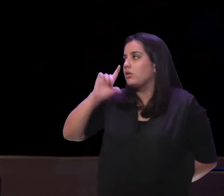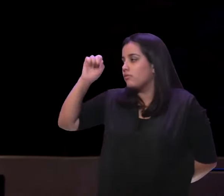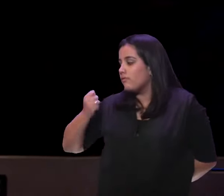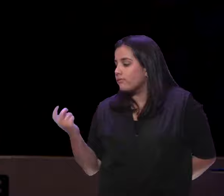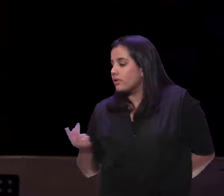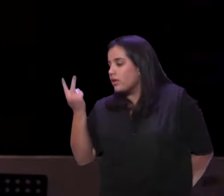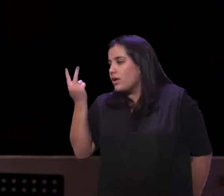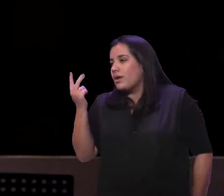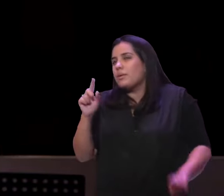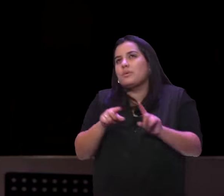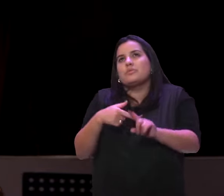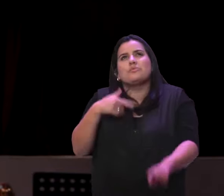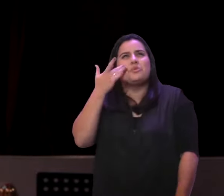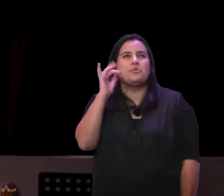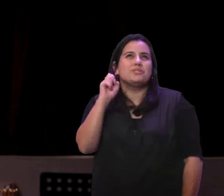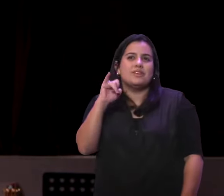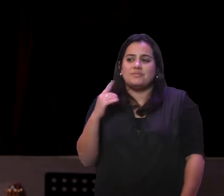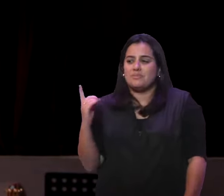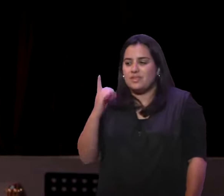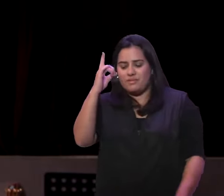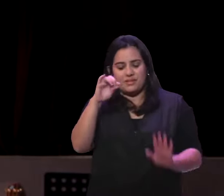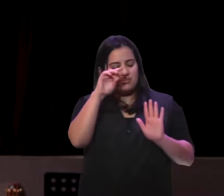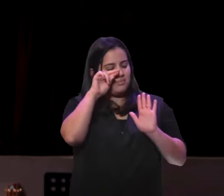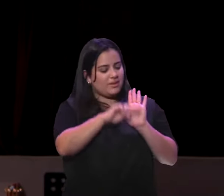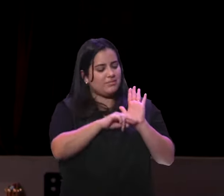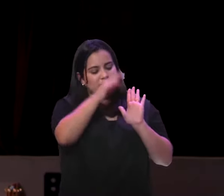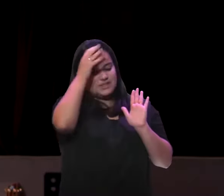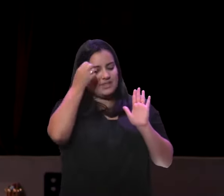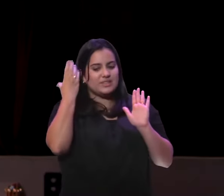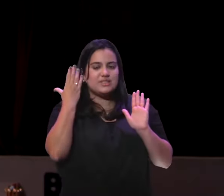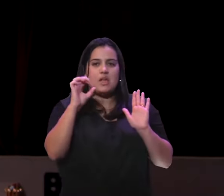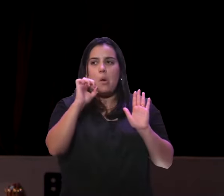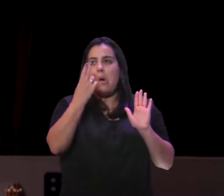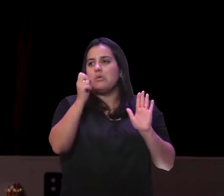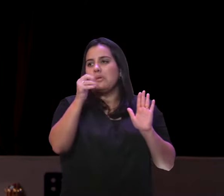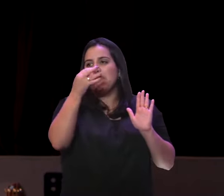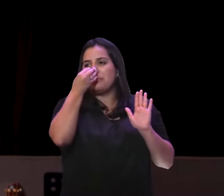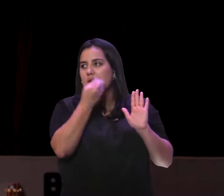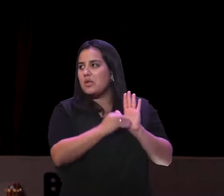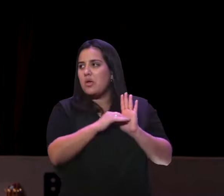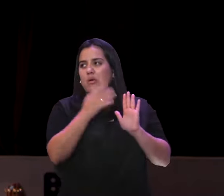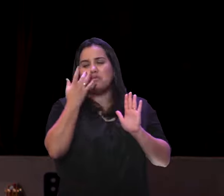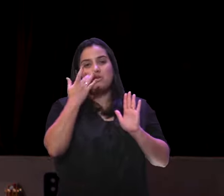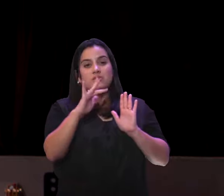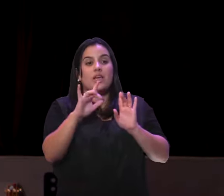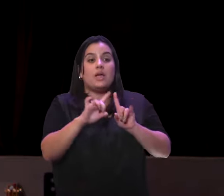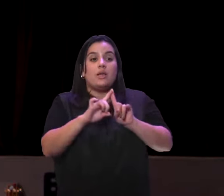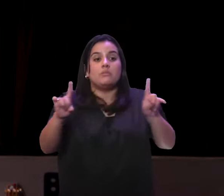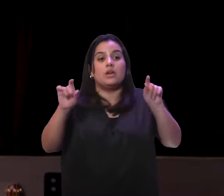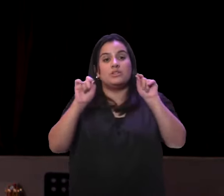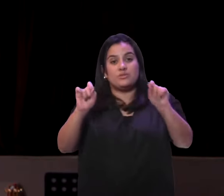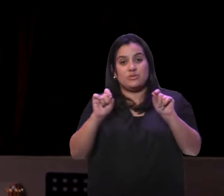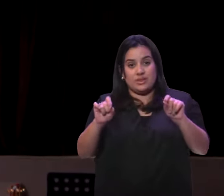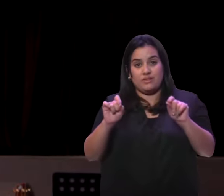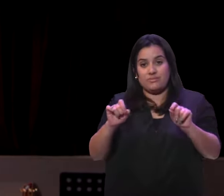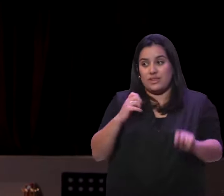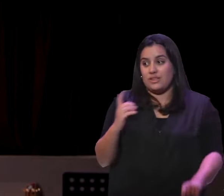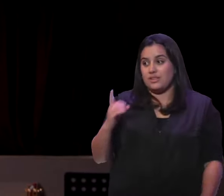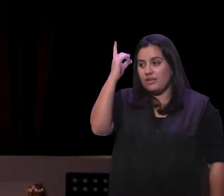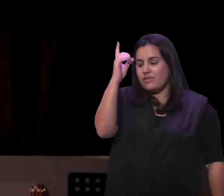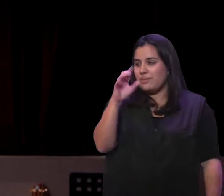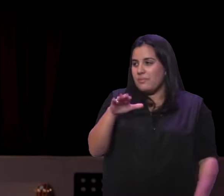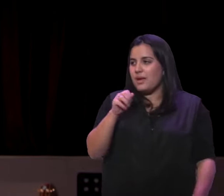ele tinha esquecido dessa regra, ou se ele não sabia essa regra, mas ele pega uma carroça nova,